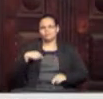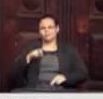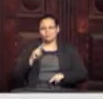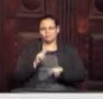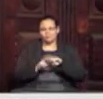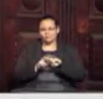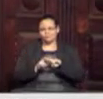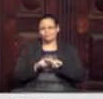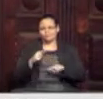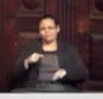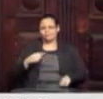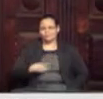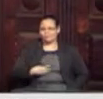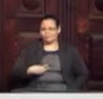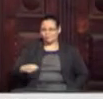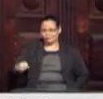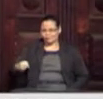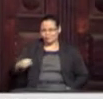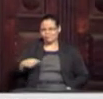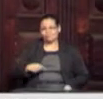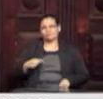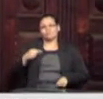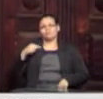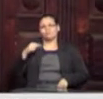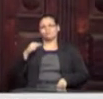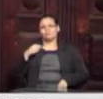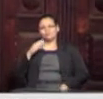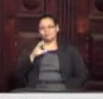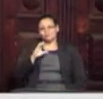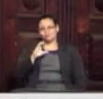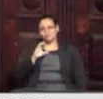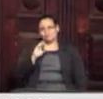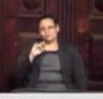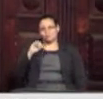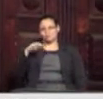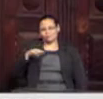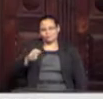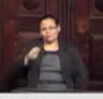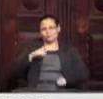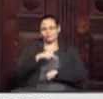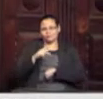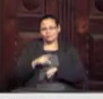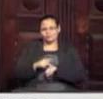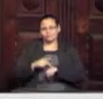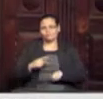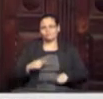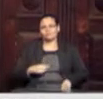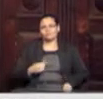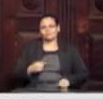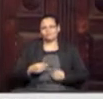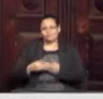o aborto no país um feto de 12 semanas